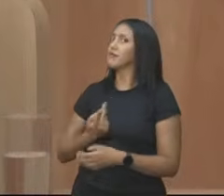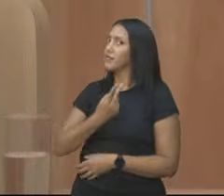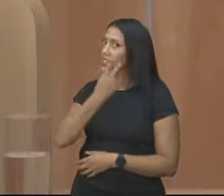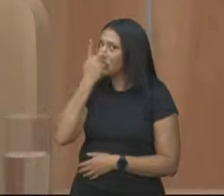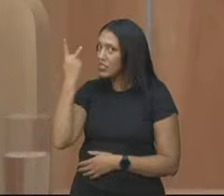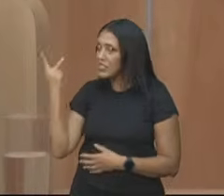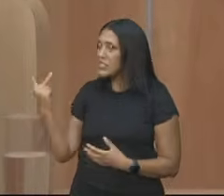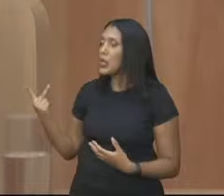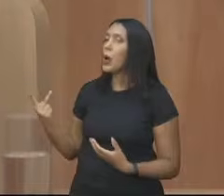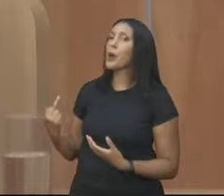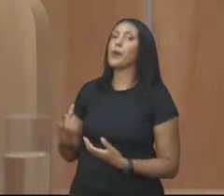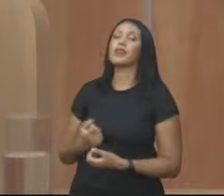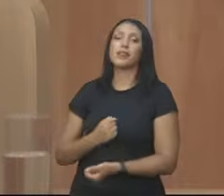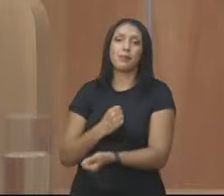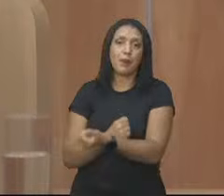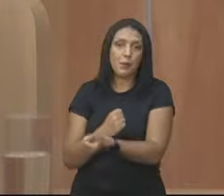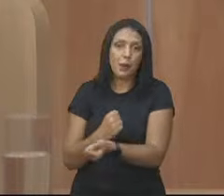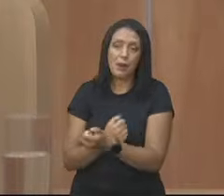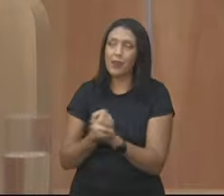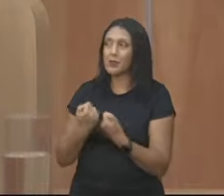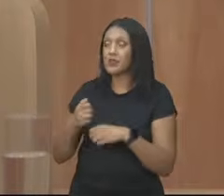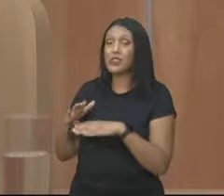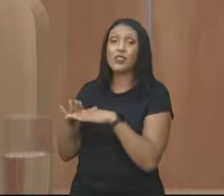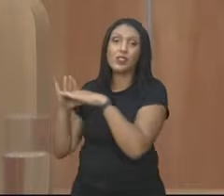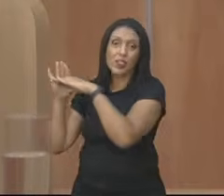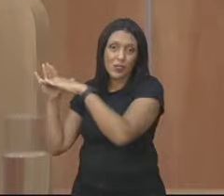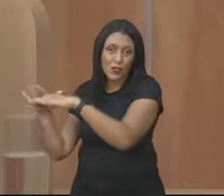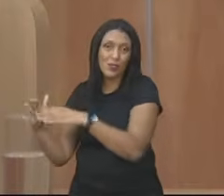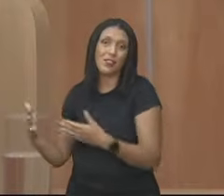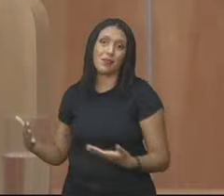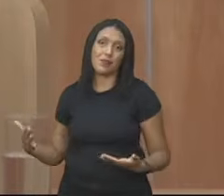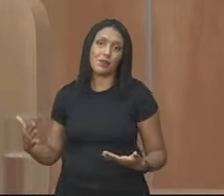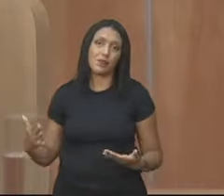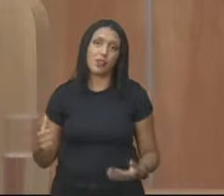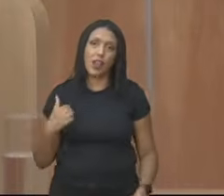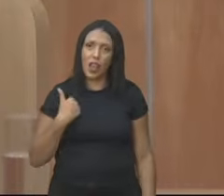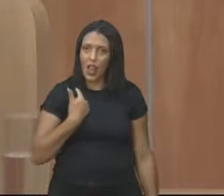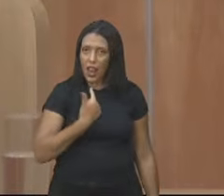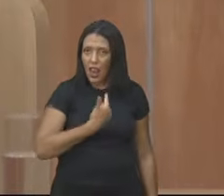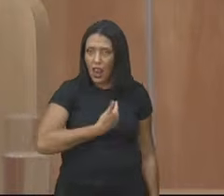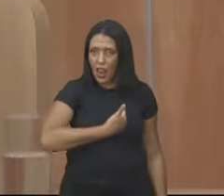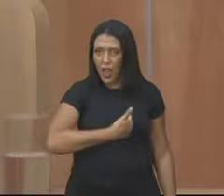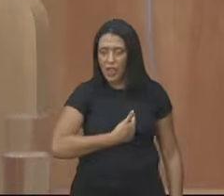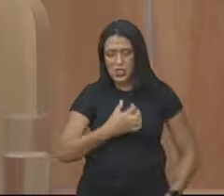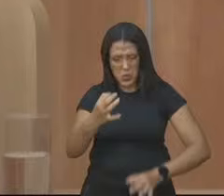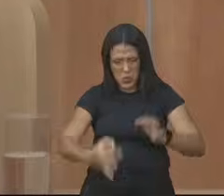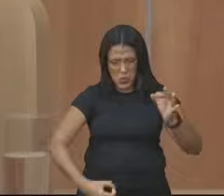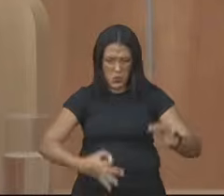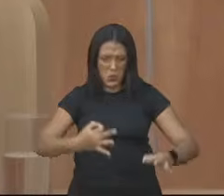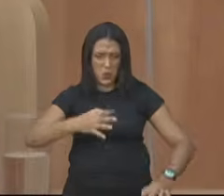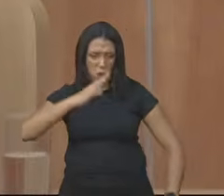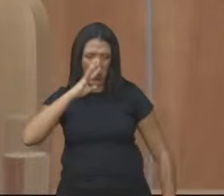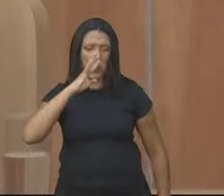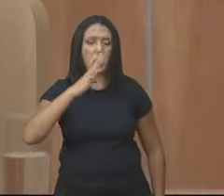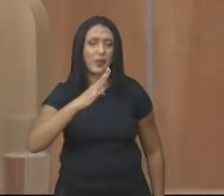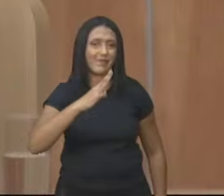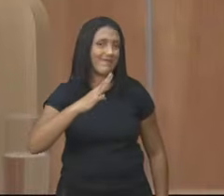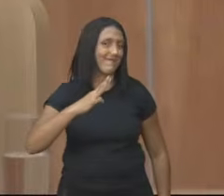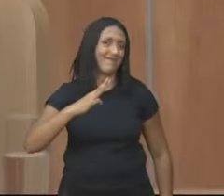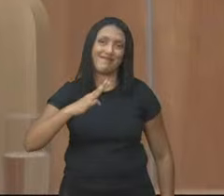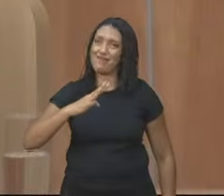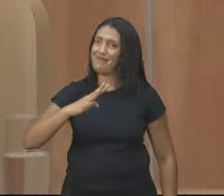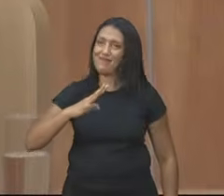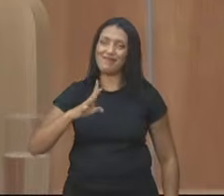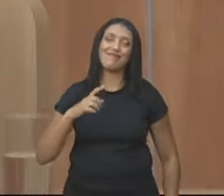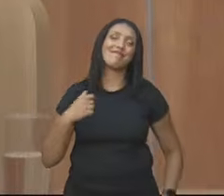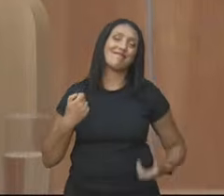julgar alguém que precisa de ajuda? Então acho que a gente temos que ter amor ao próximo, depende de religião. Sou evangélico, mas